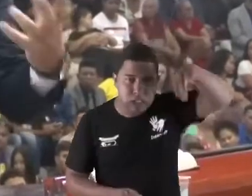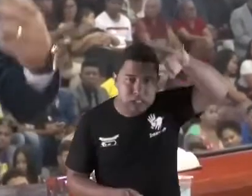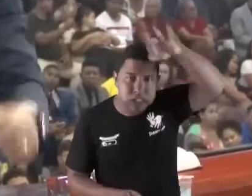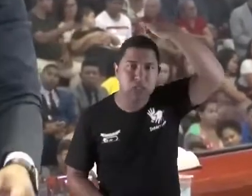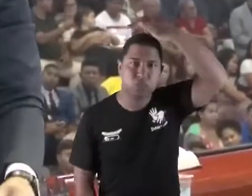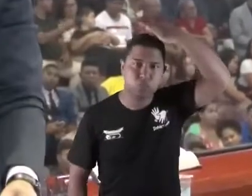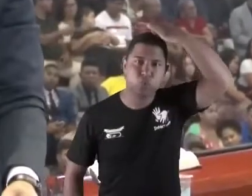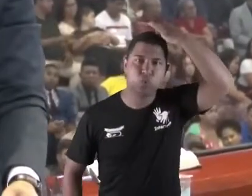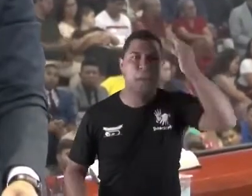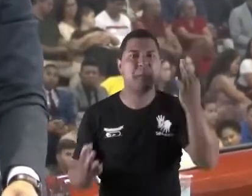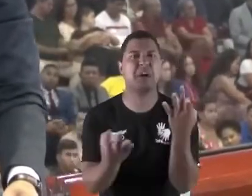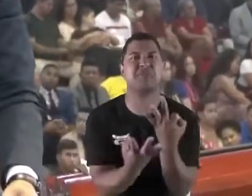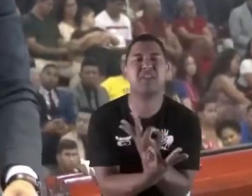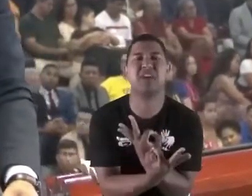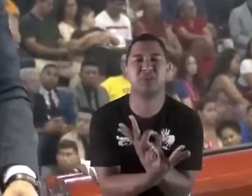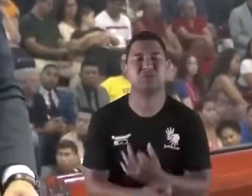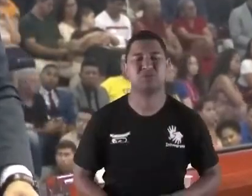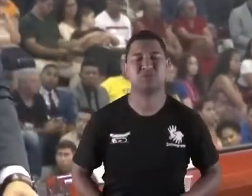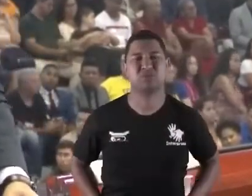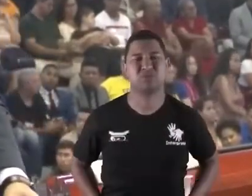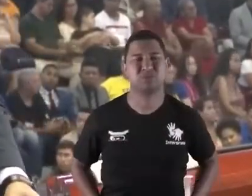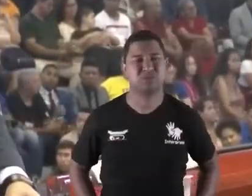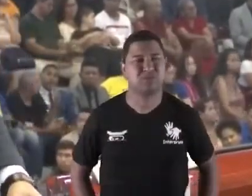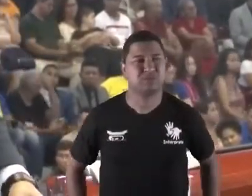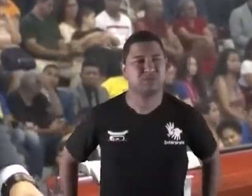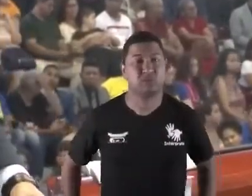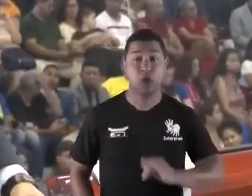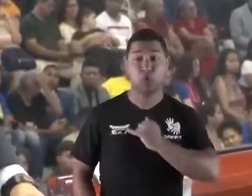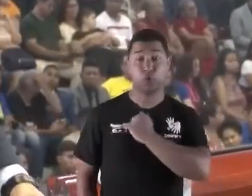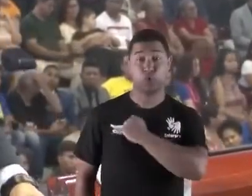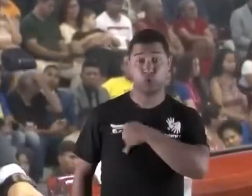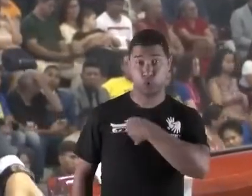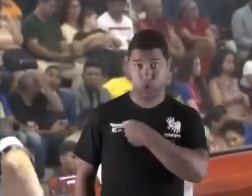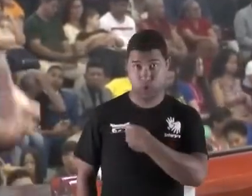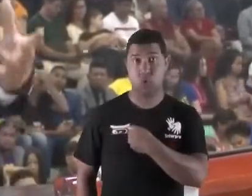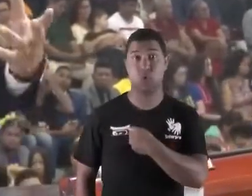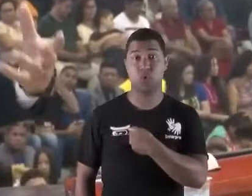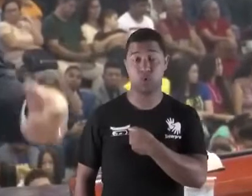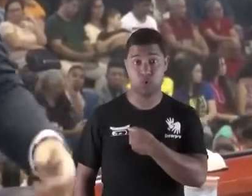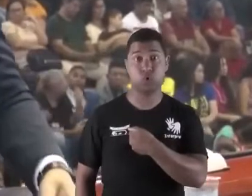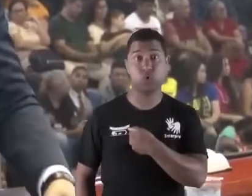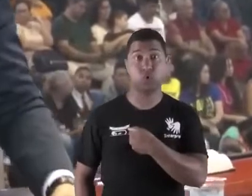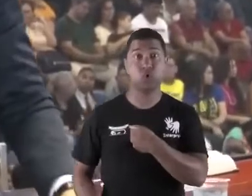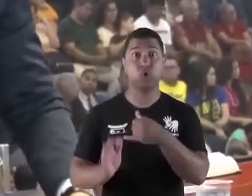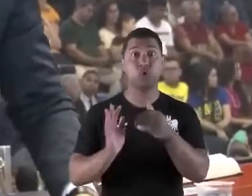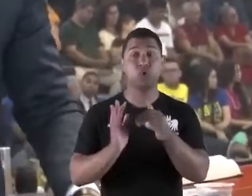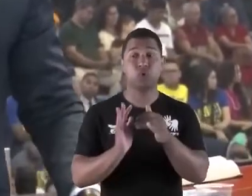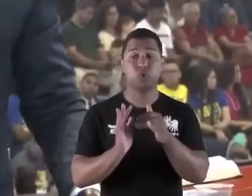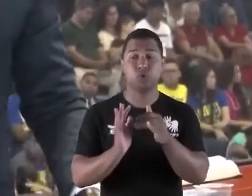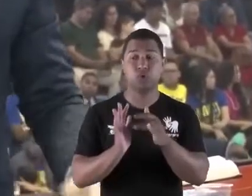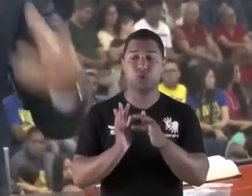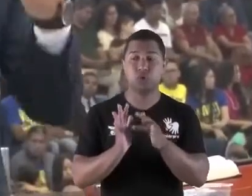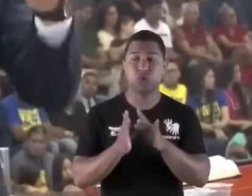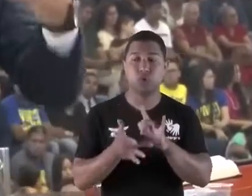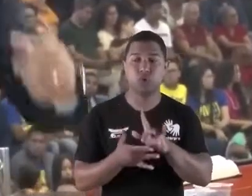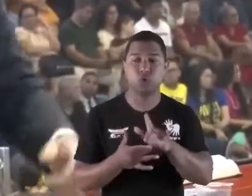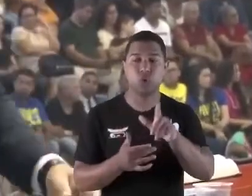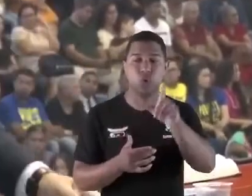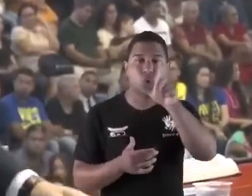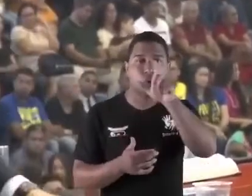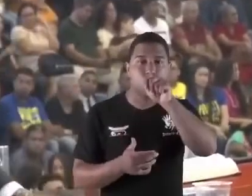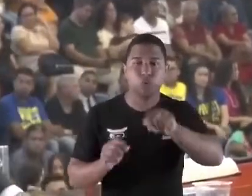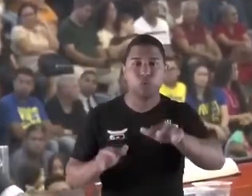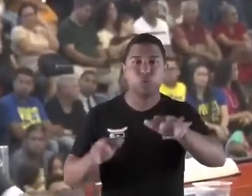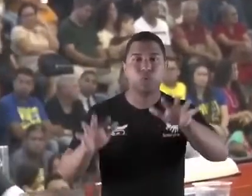homem perfeito. Em João, ele é a águia, ele é